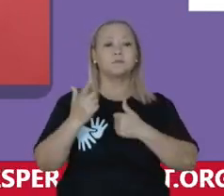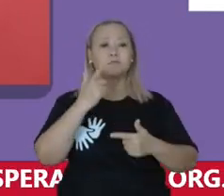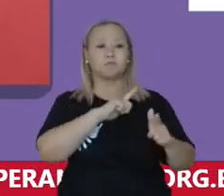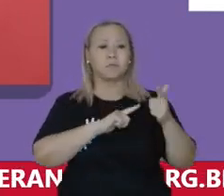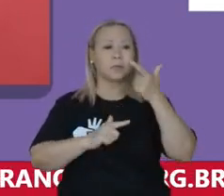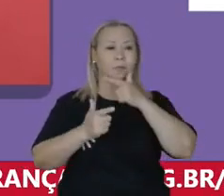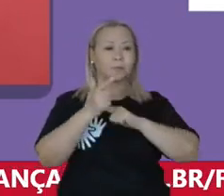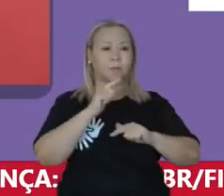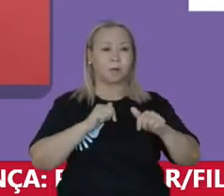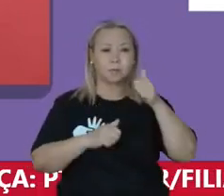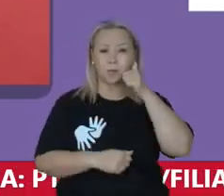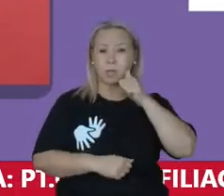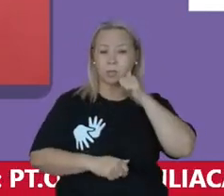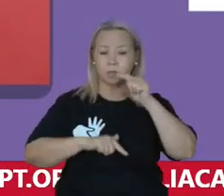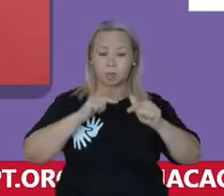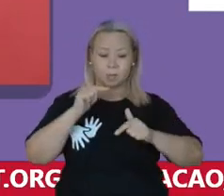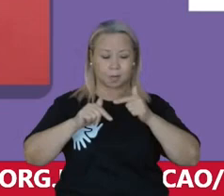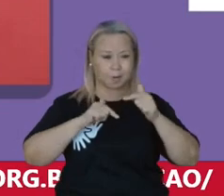trabalhadoras.